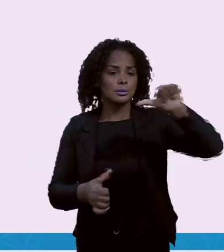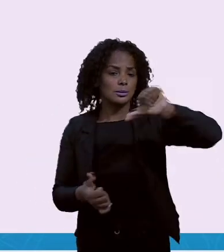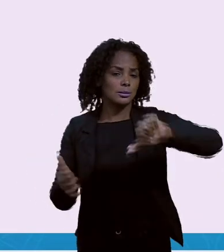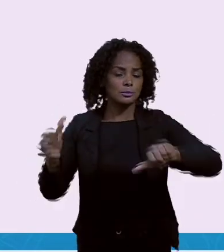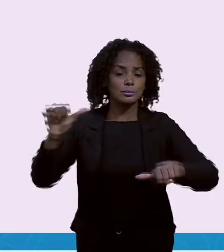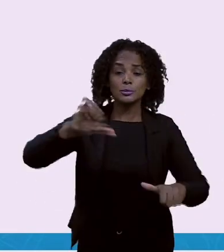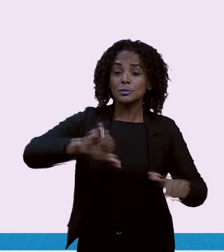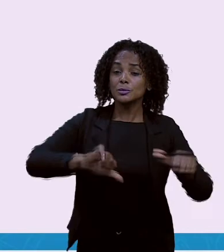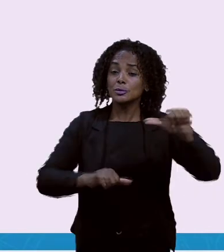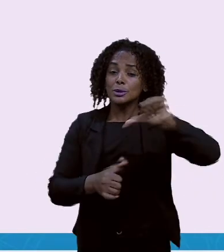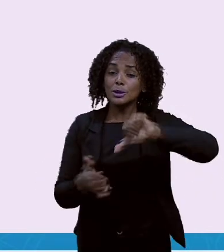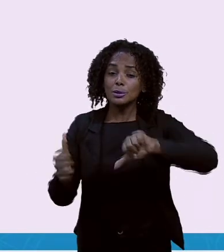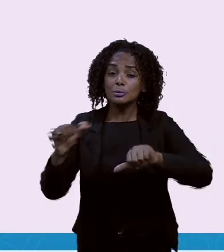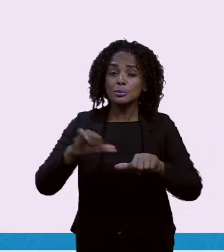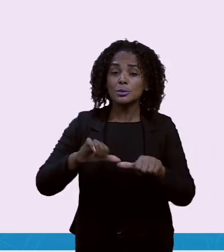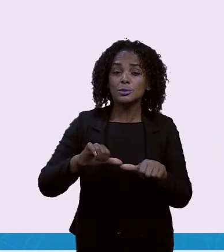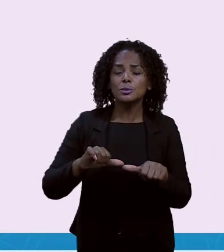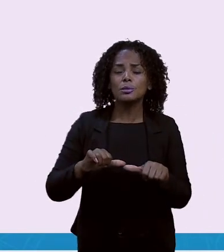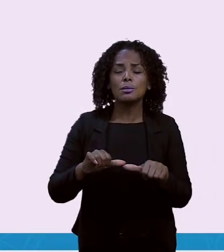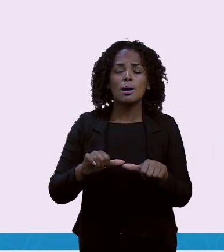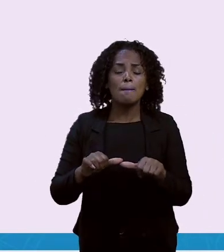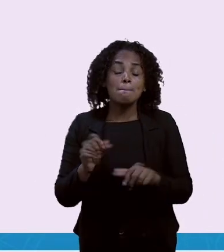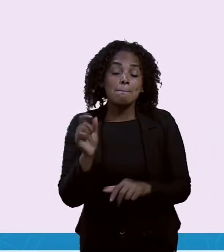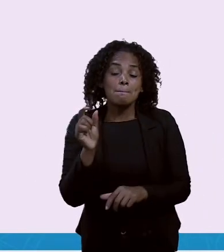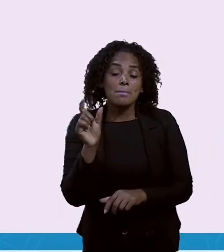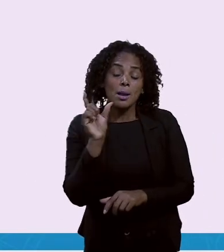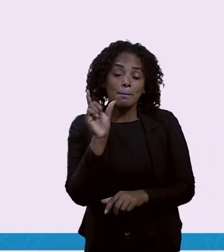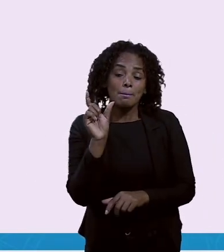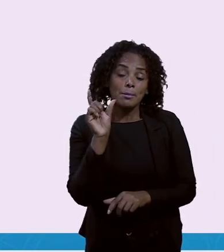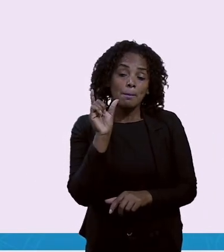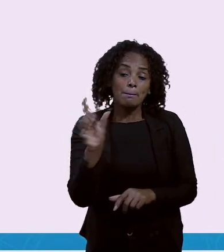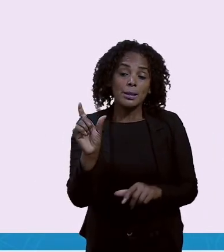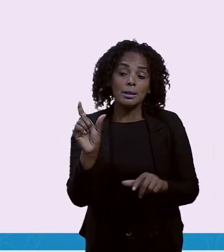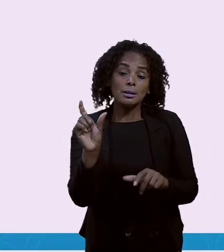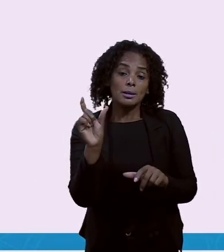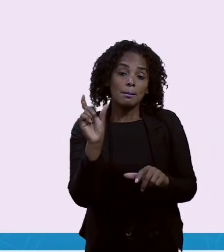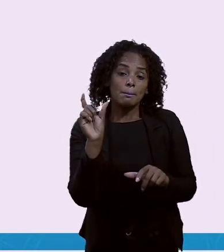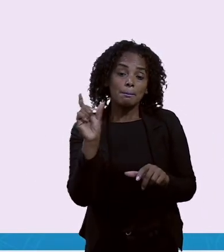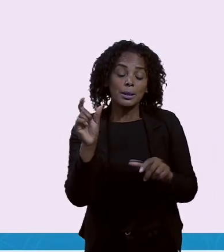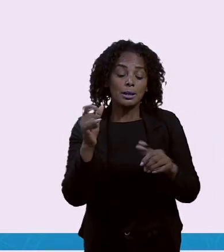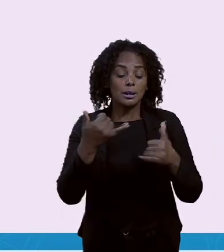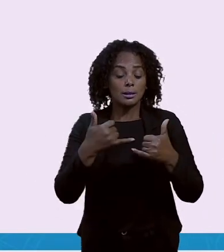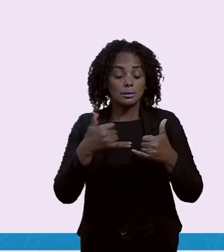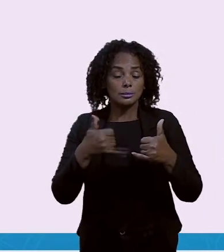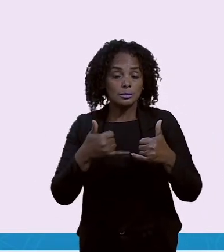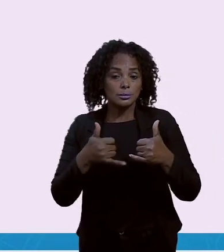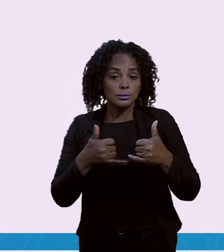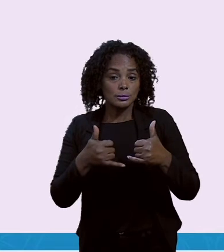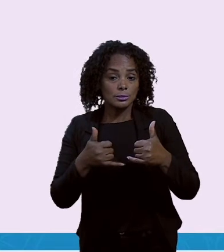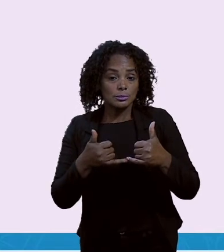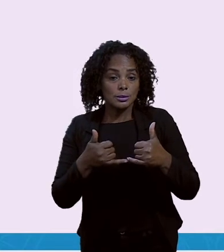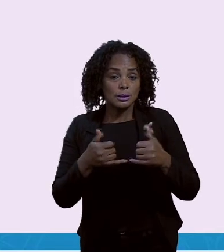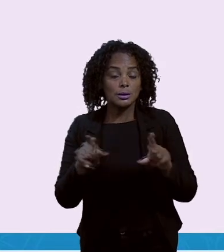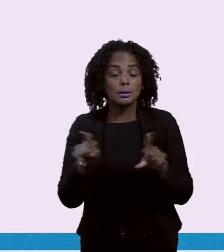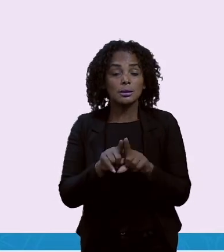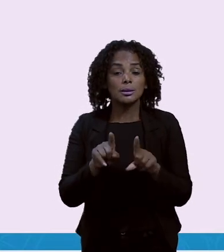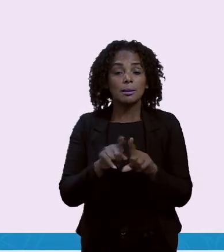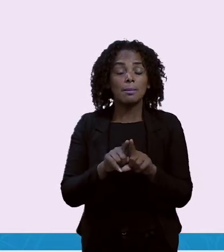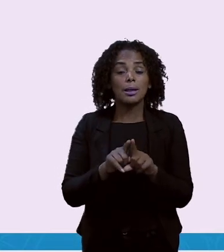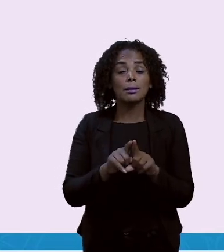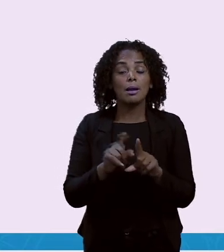que é transmitida para pilhas, para o funcionamento de pilhas e baterias.